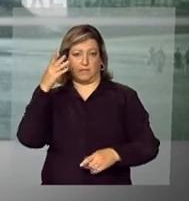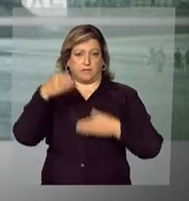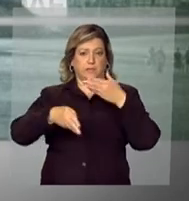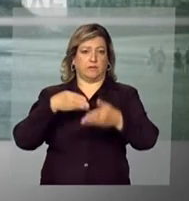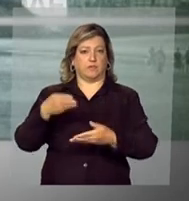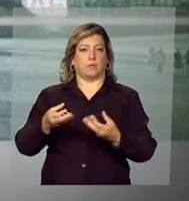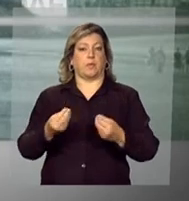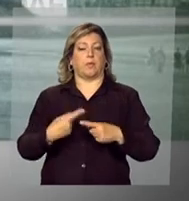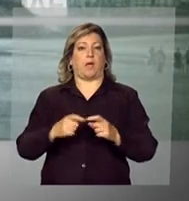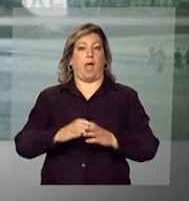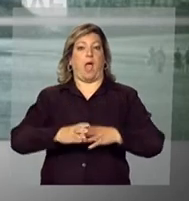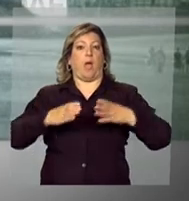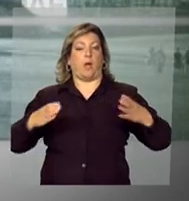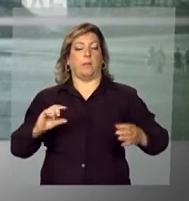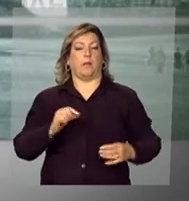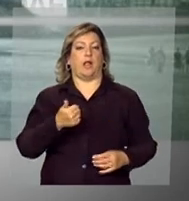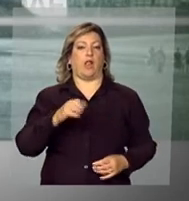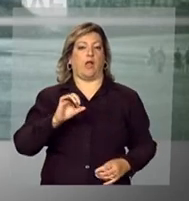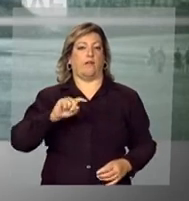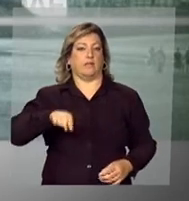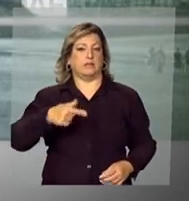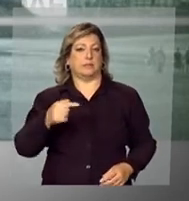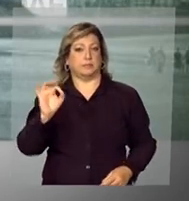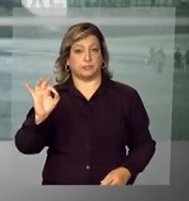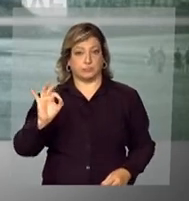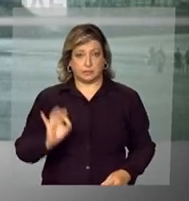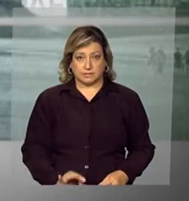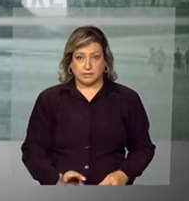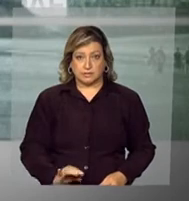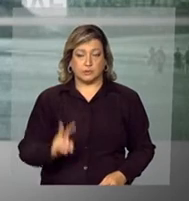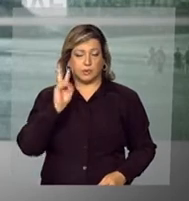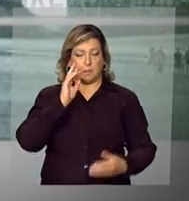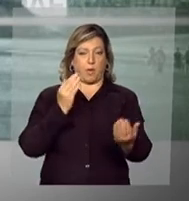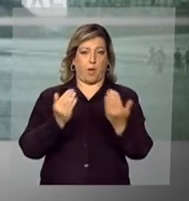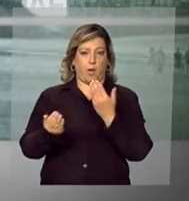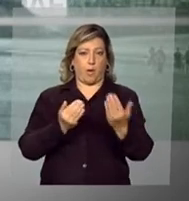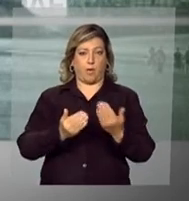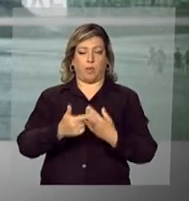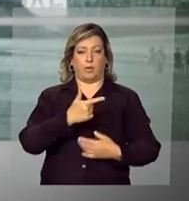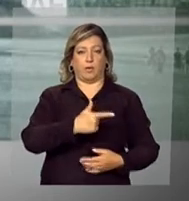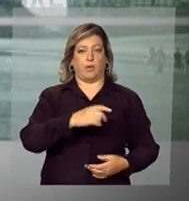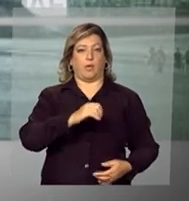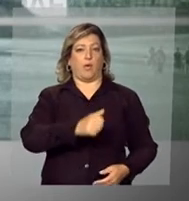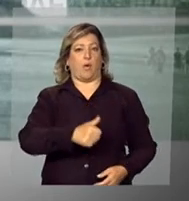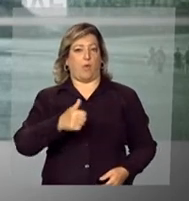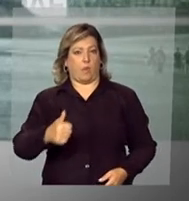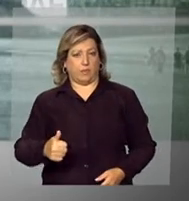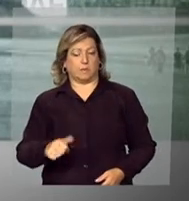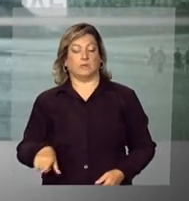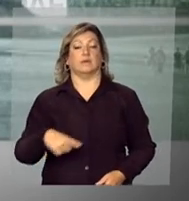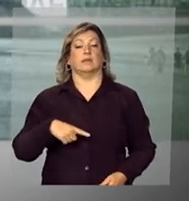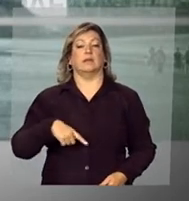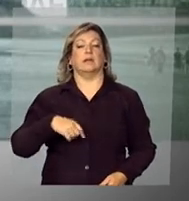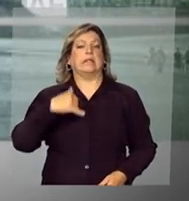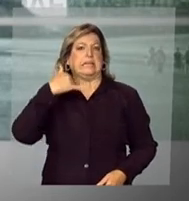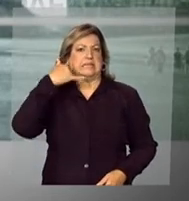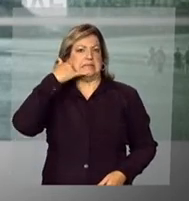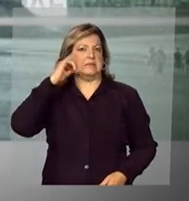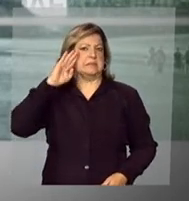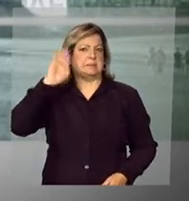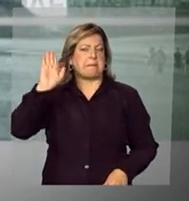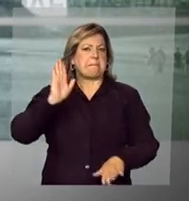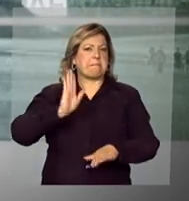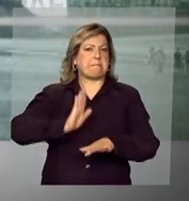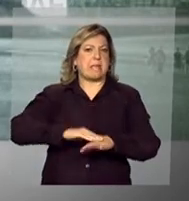2012 um aumento de 19,7 por cento em relação a 2011 a telefonia foi o